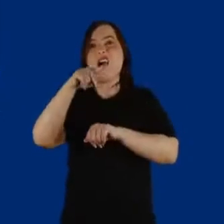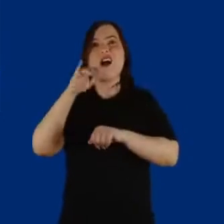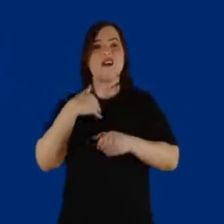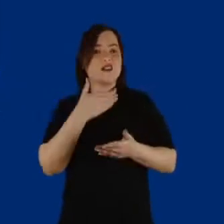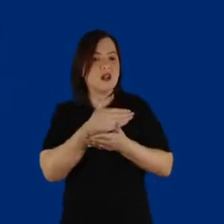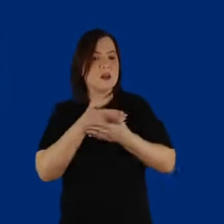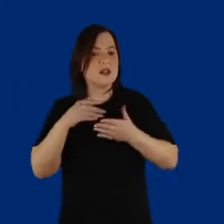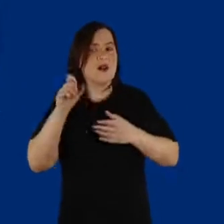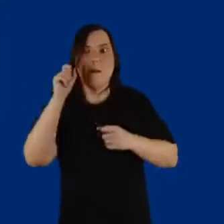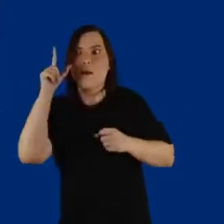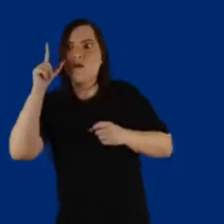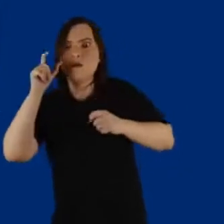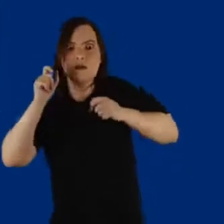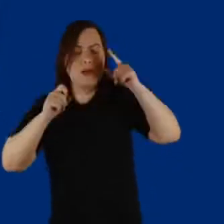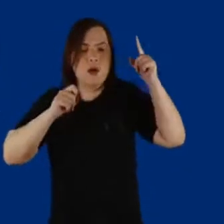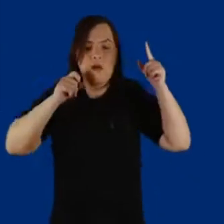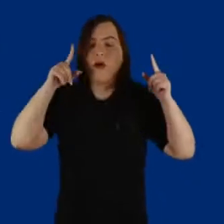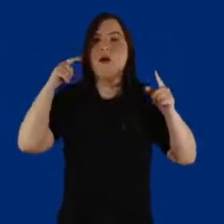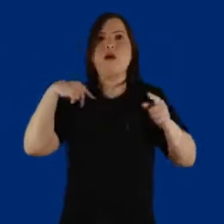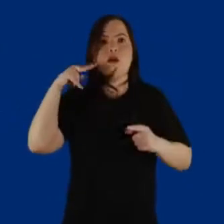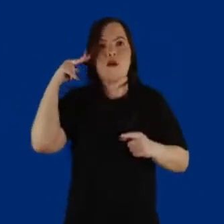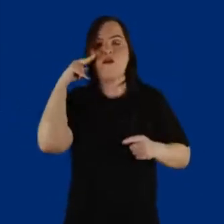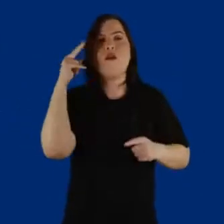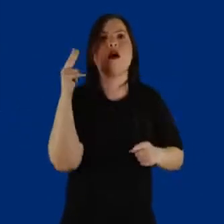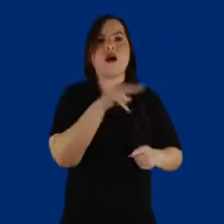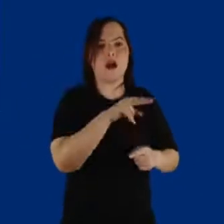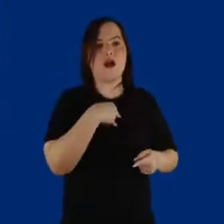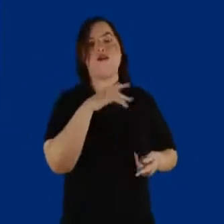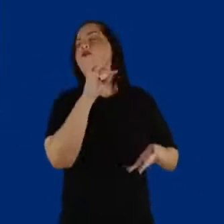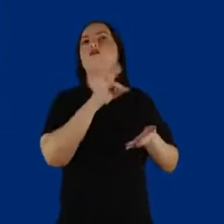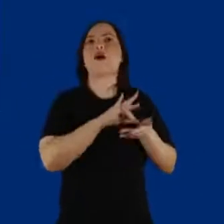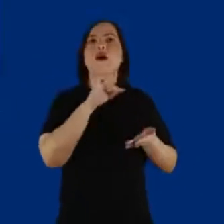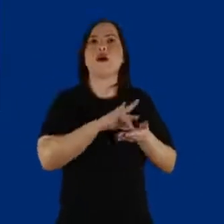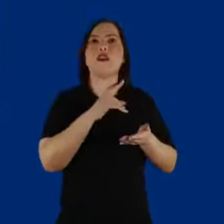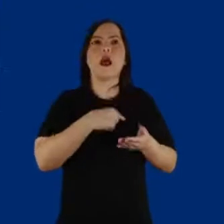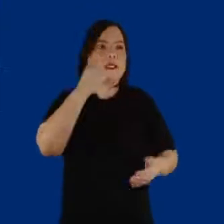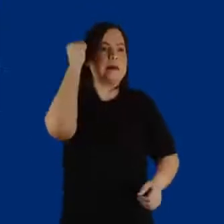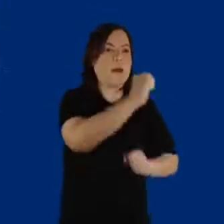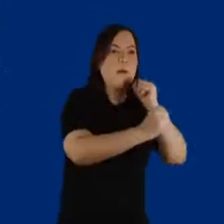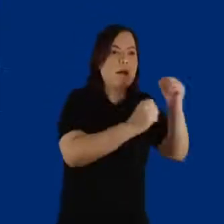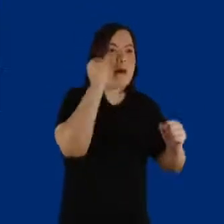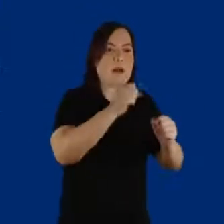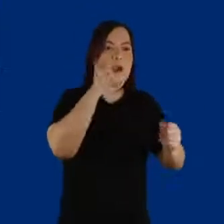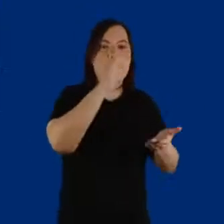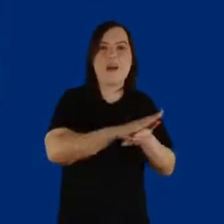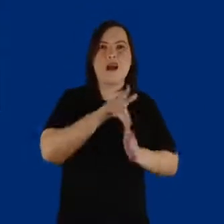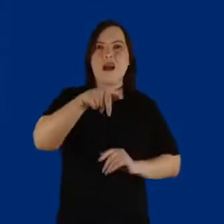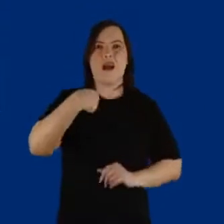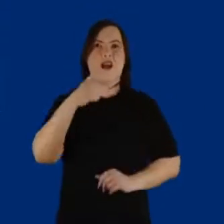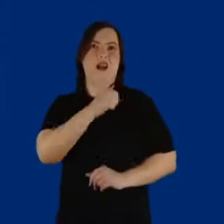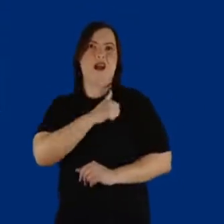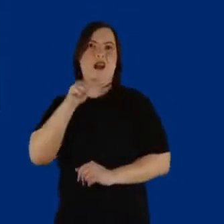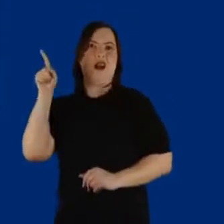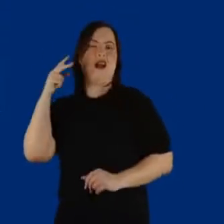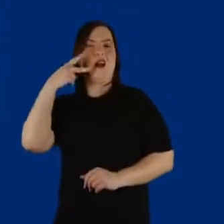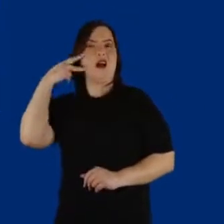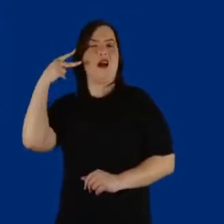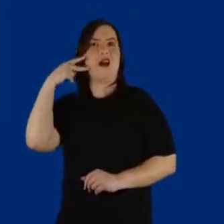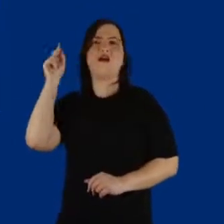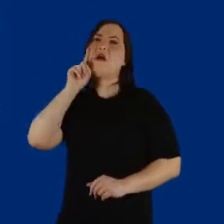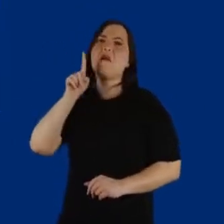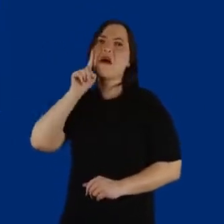a acordar, vendo a verdade sobre o genocídio indígena no Canadá. Os americanos